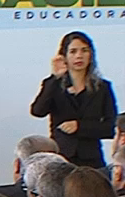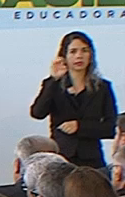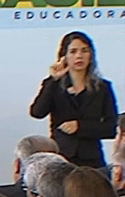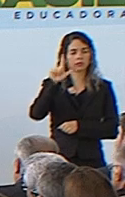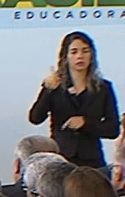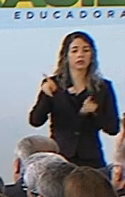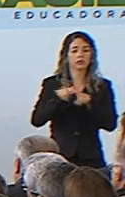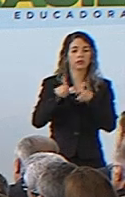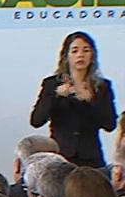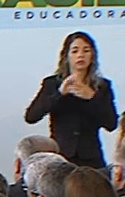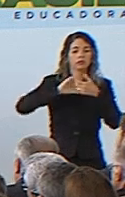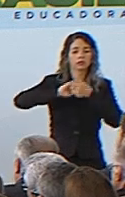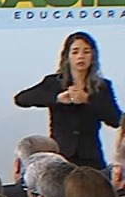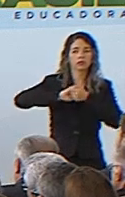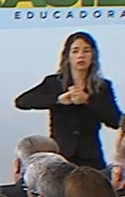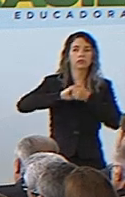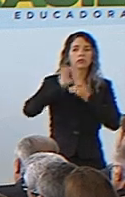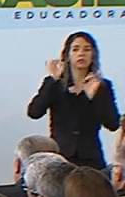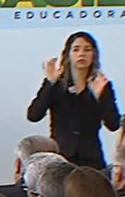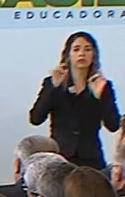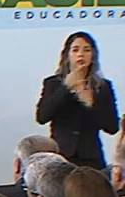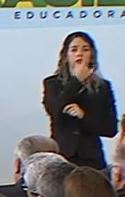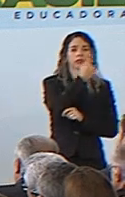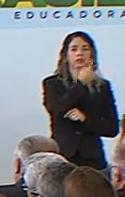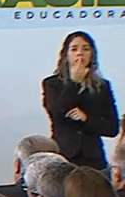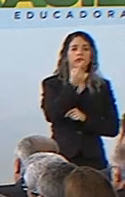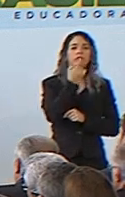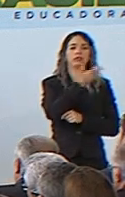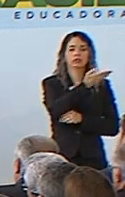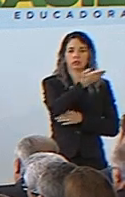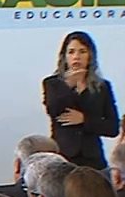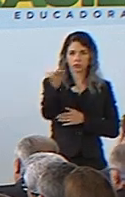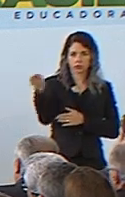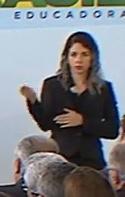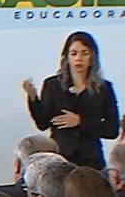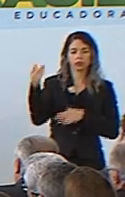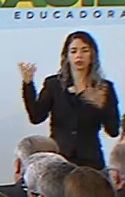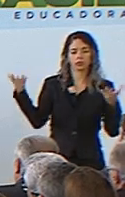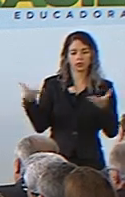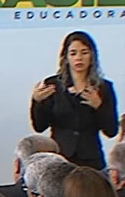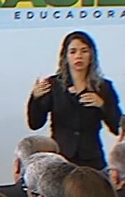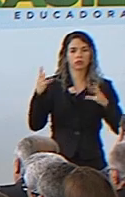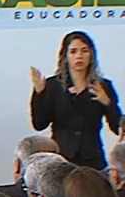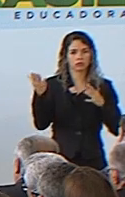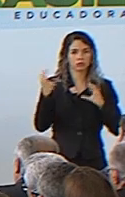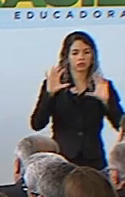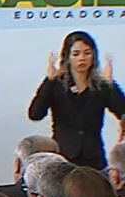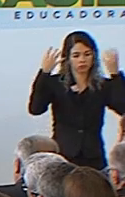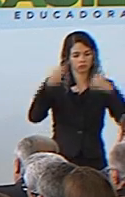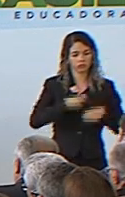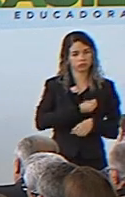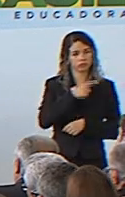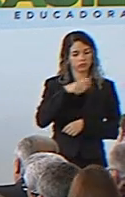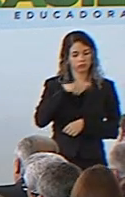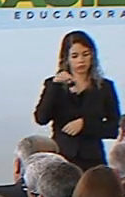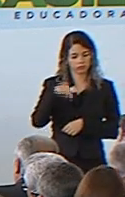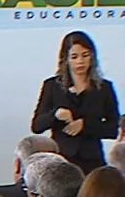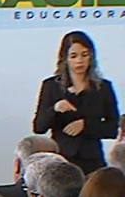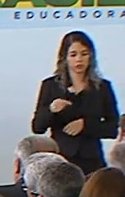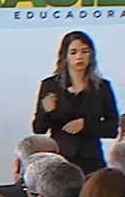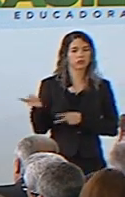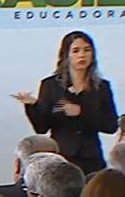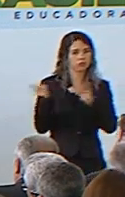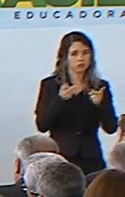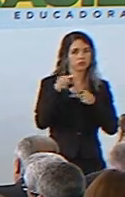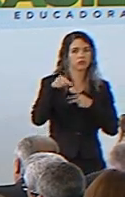especial a cada uma e cada um de vocês que prestigiam esse eventos que visitam nossa cidade